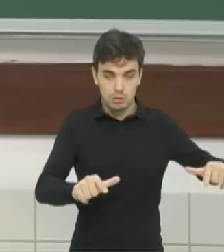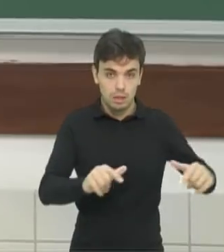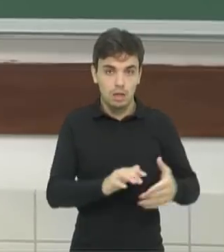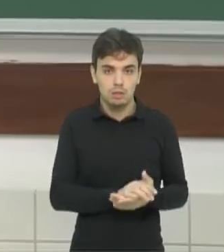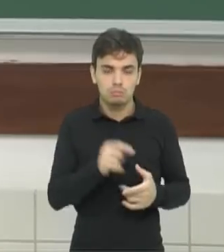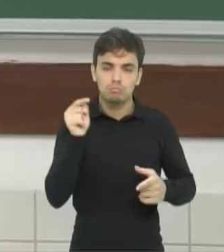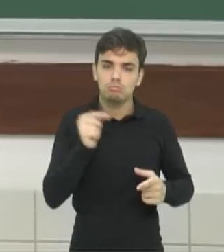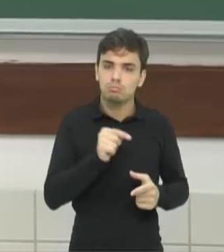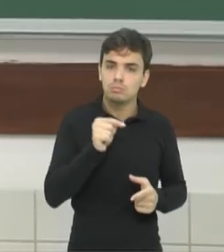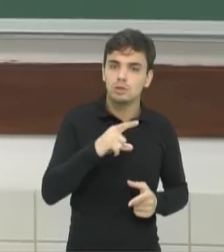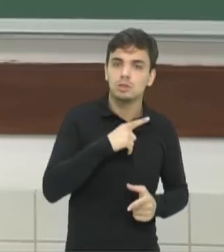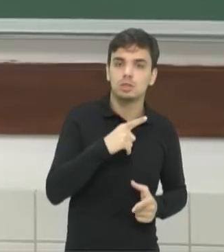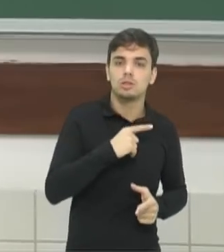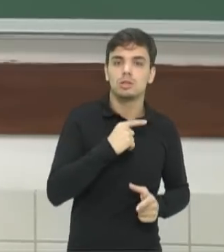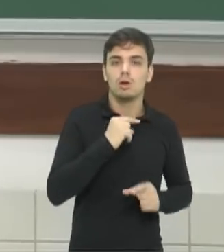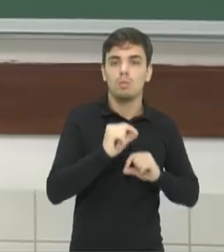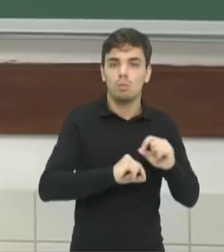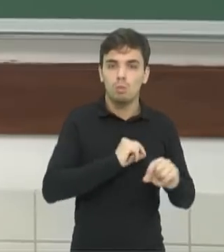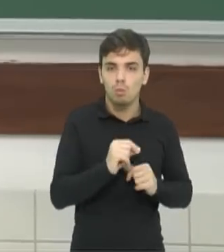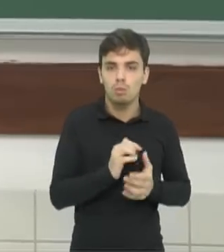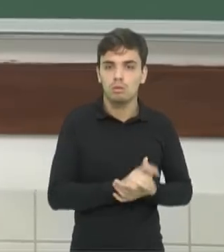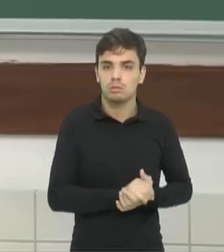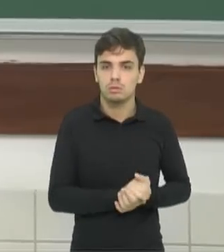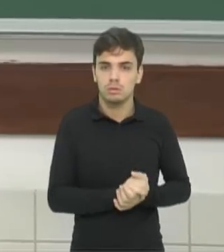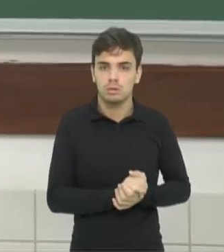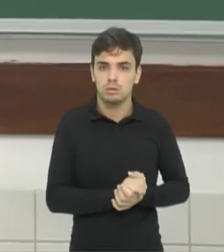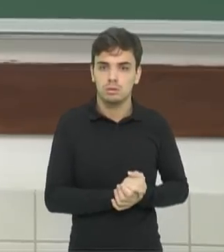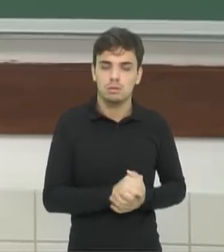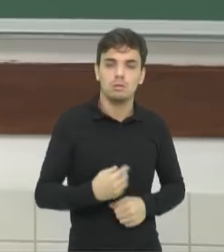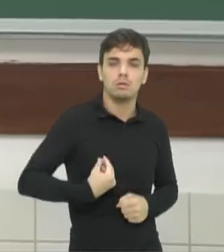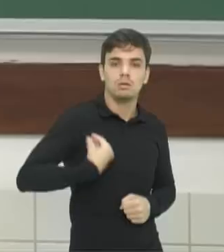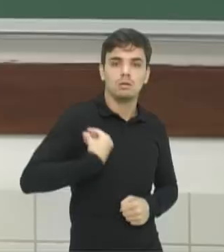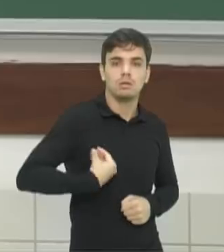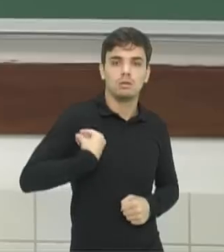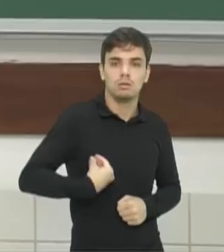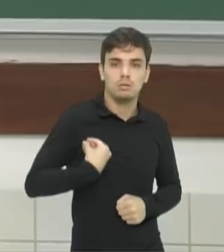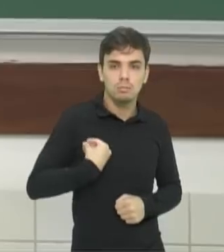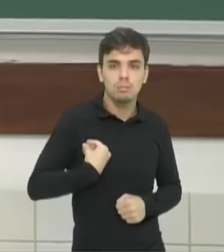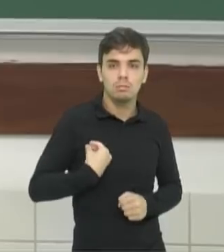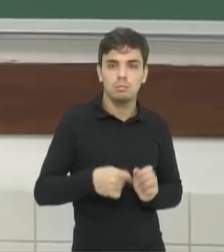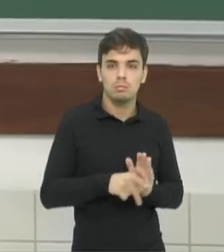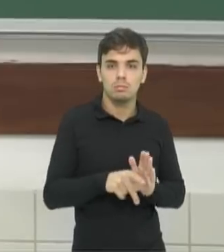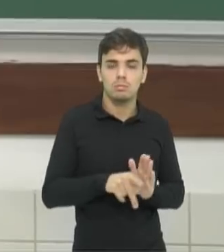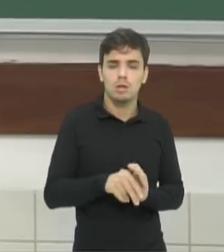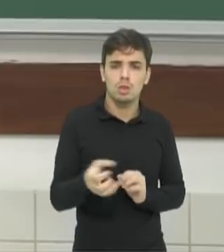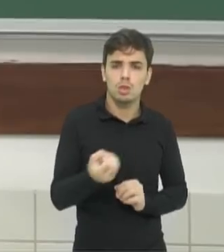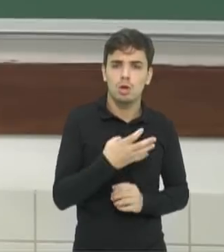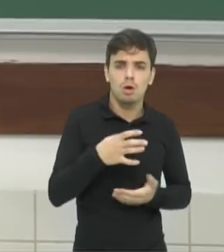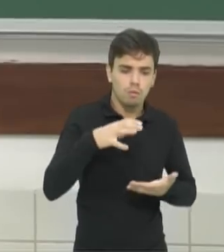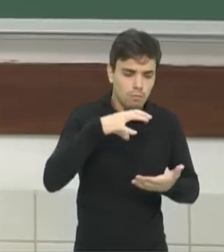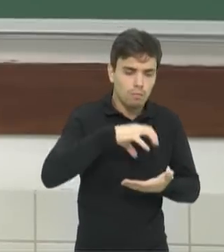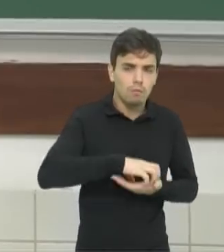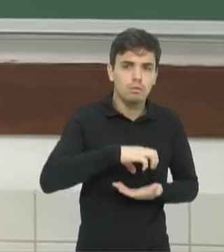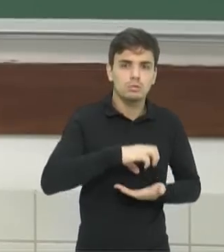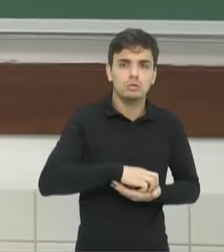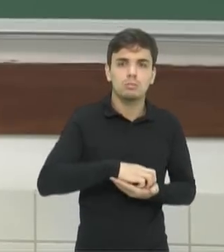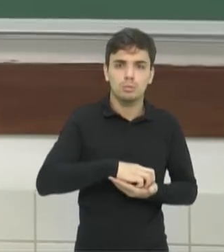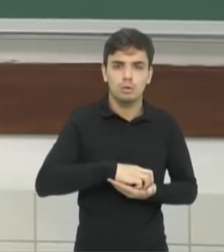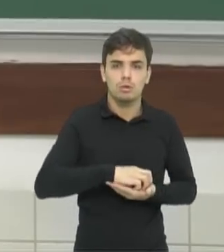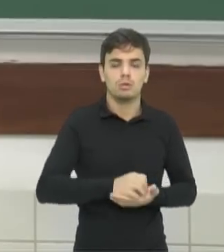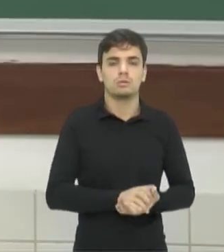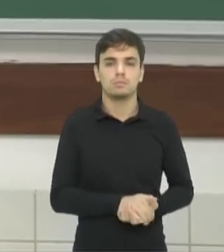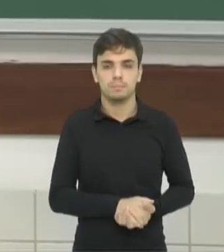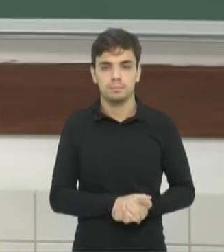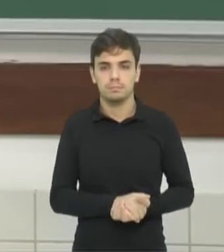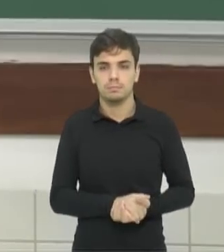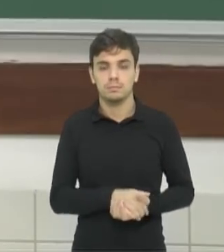ainda teve, assim, uma presença, digamos assim, de novos suportes. Existiu um momento